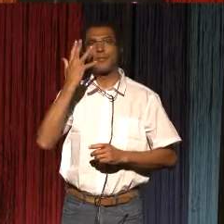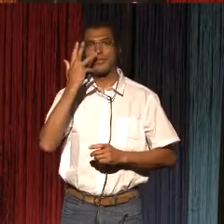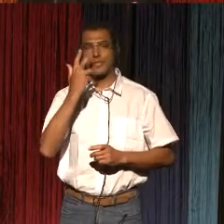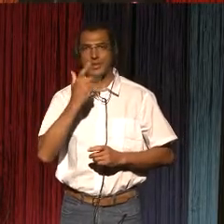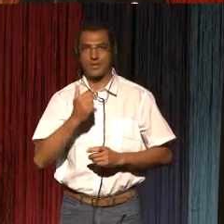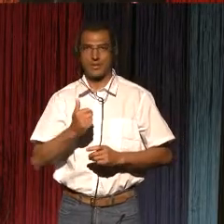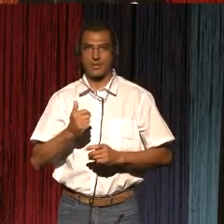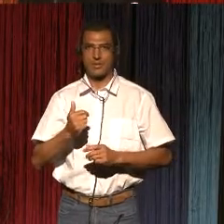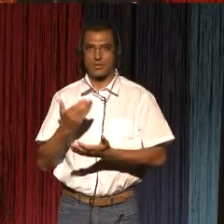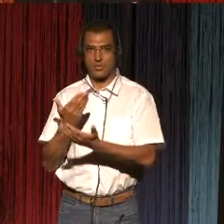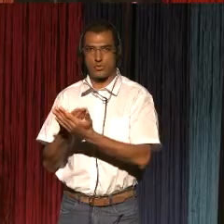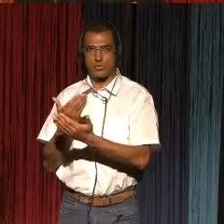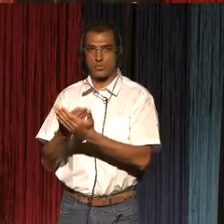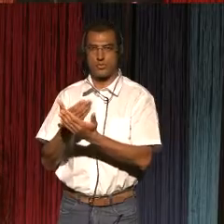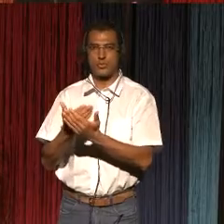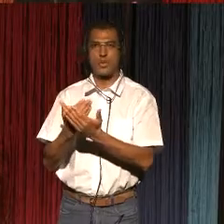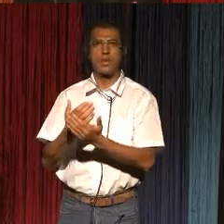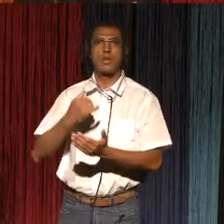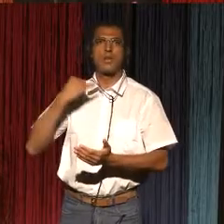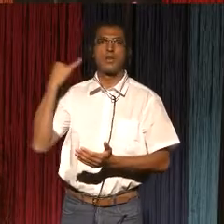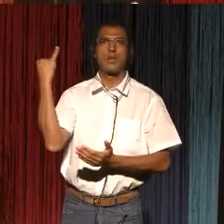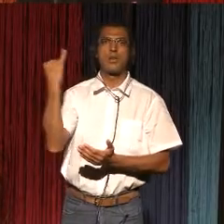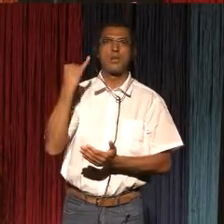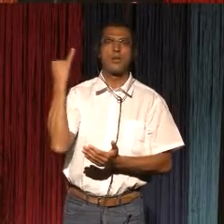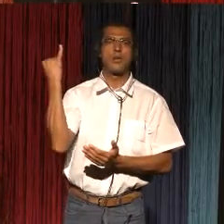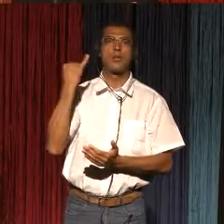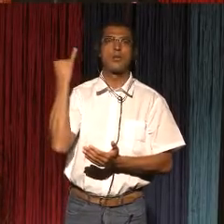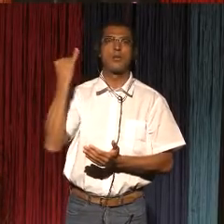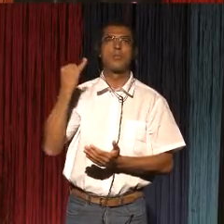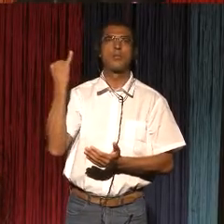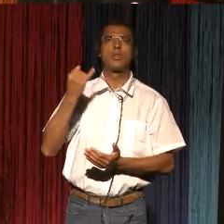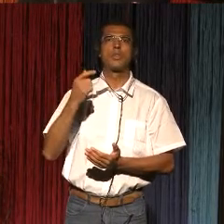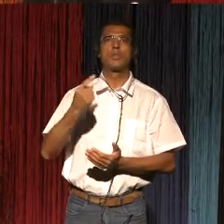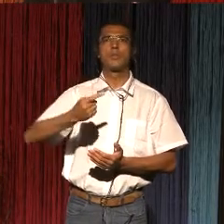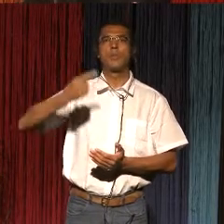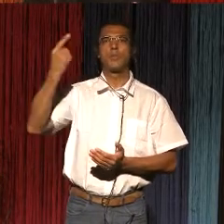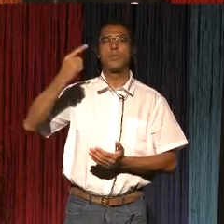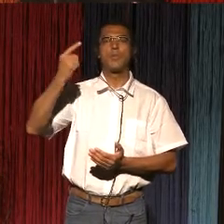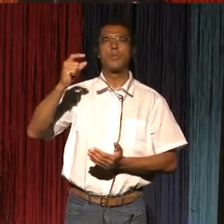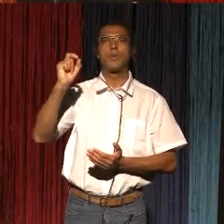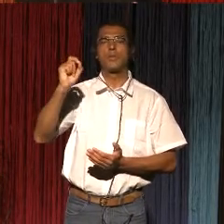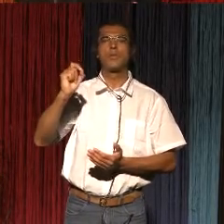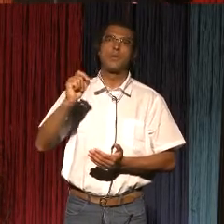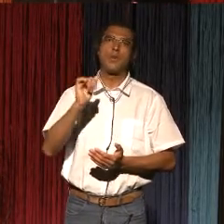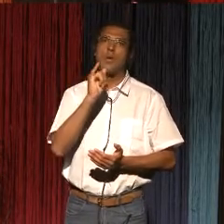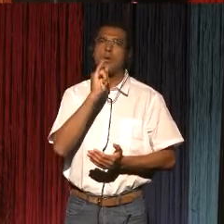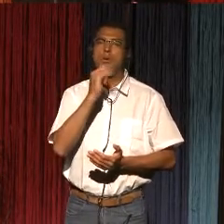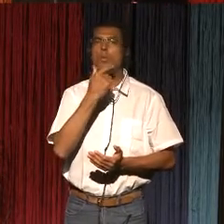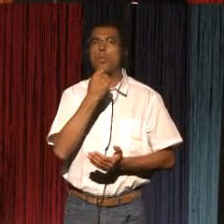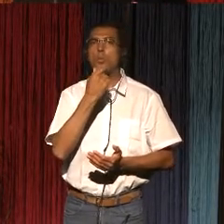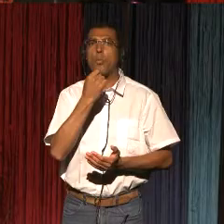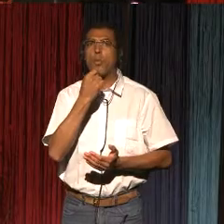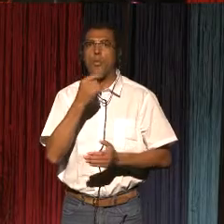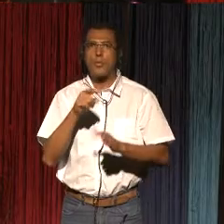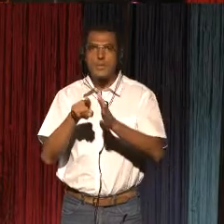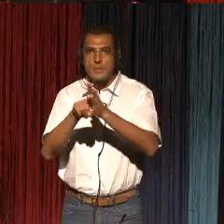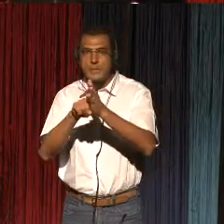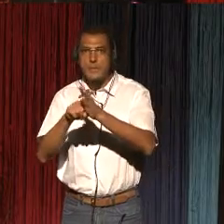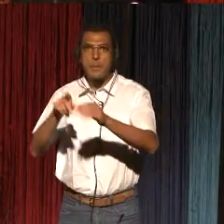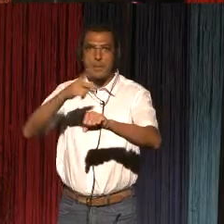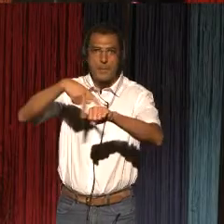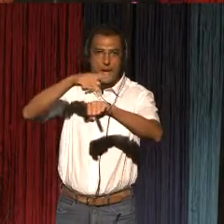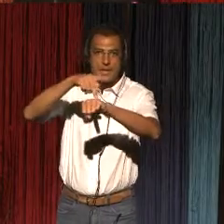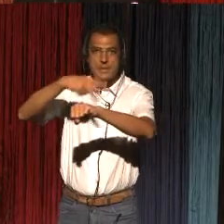Melrose estudou ele avaliou vários programas do mundo todo, diferentes países, para entender o que era